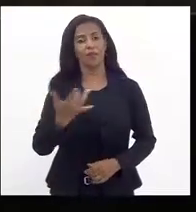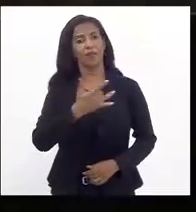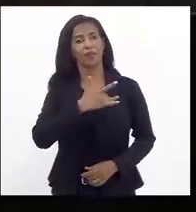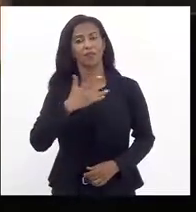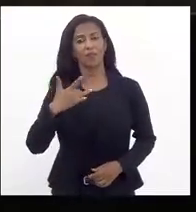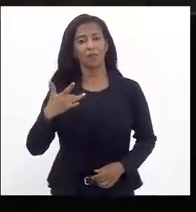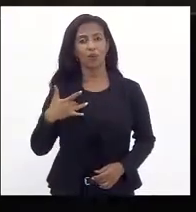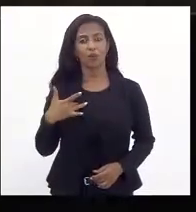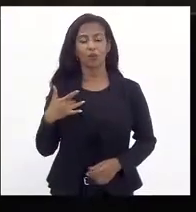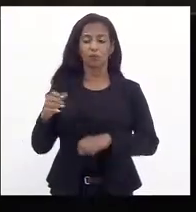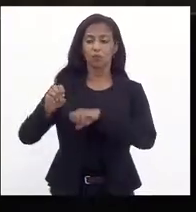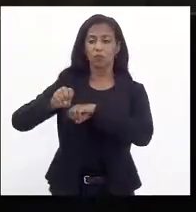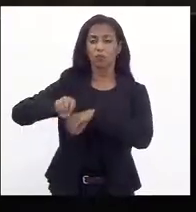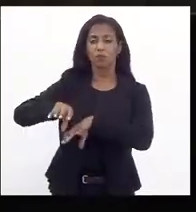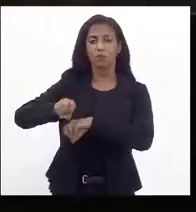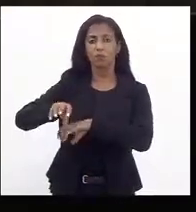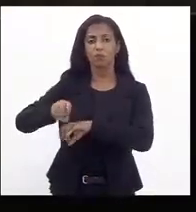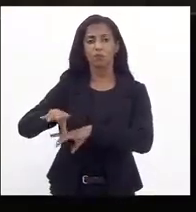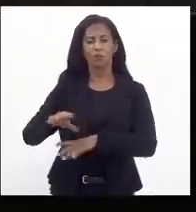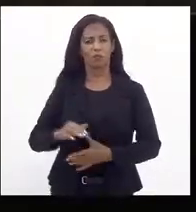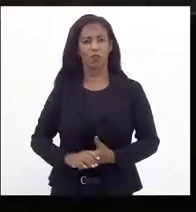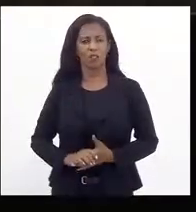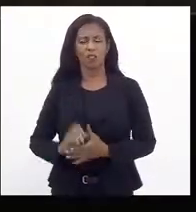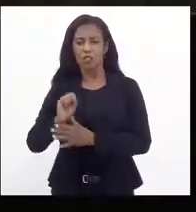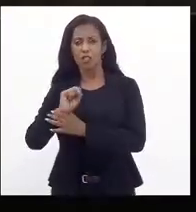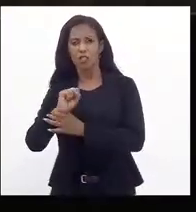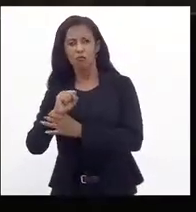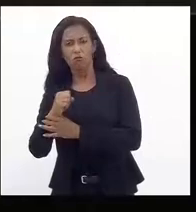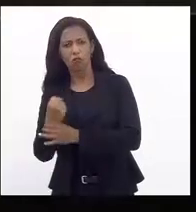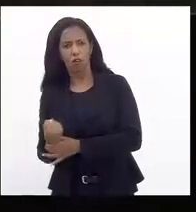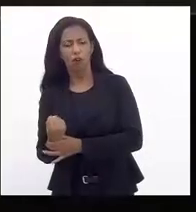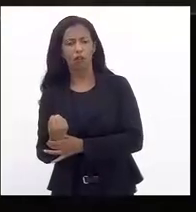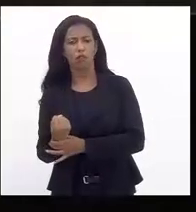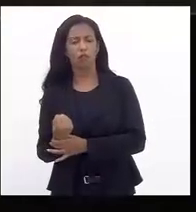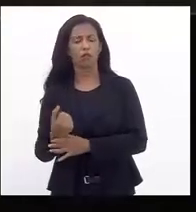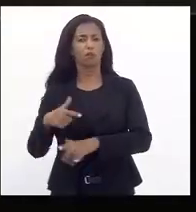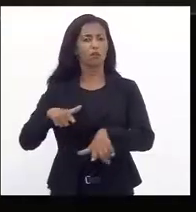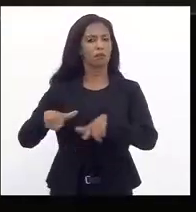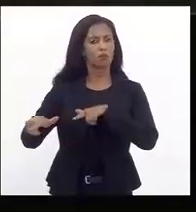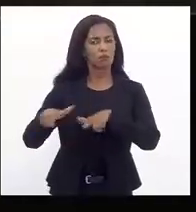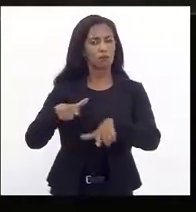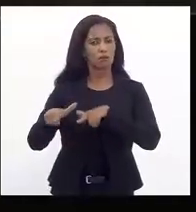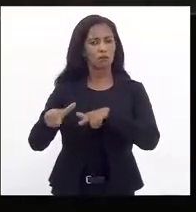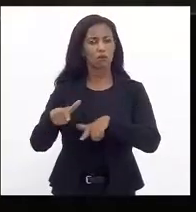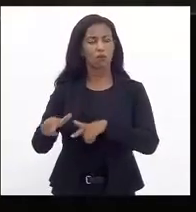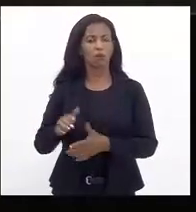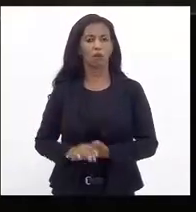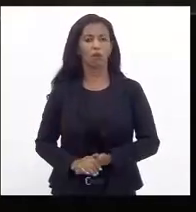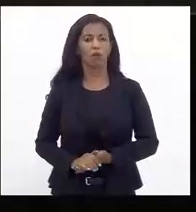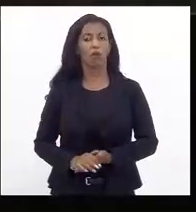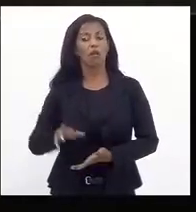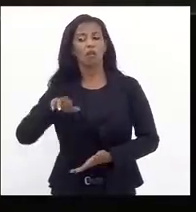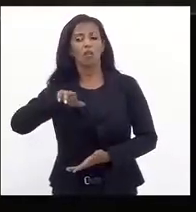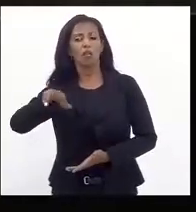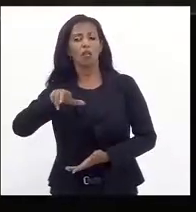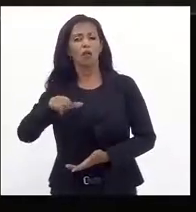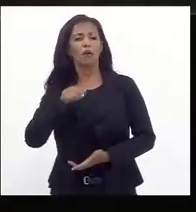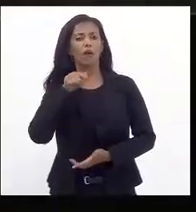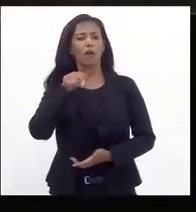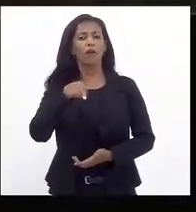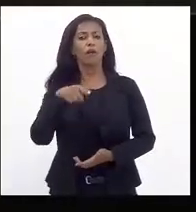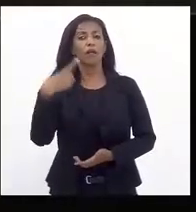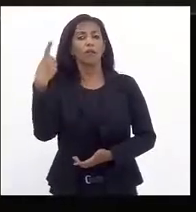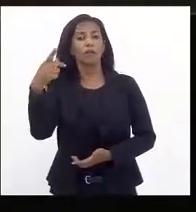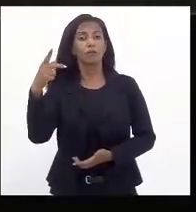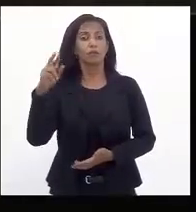saúde de Educação de segurança com servidor que não seja aquele onde o